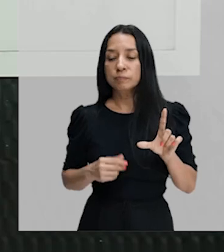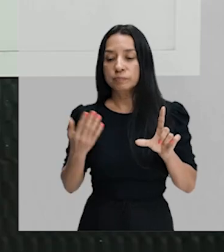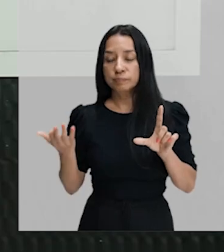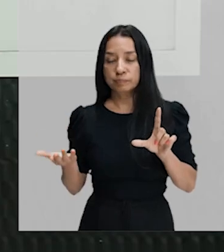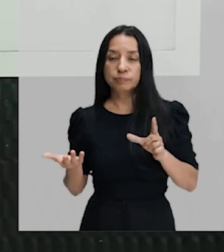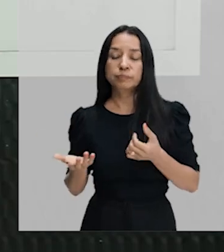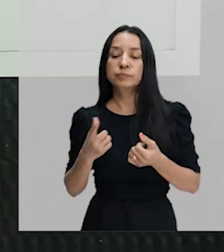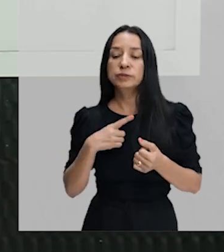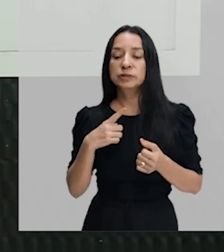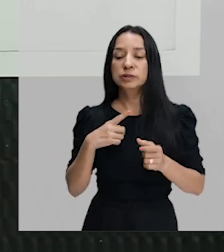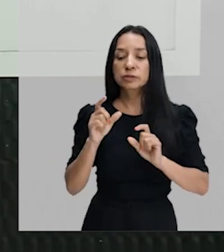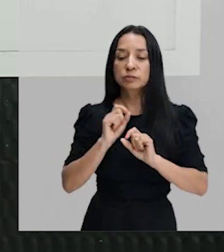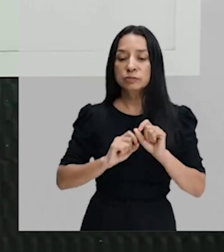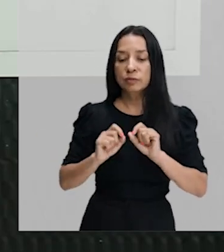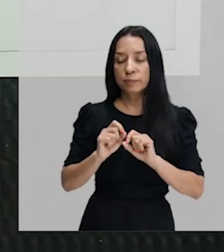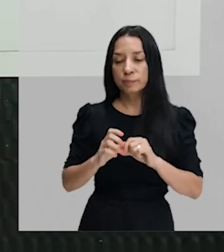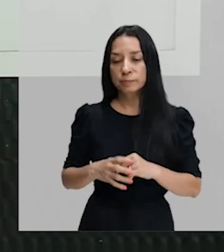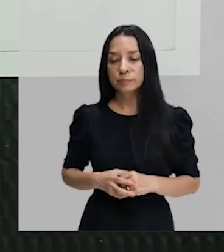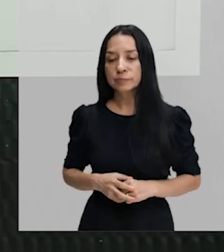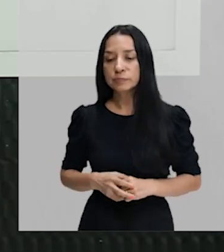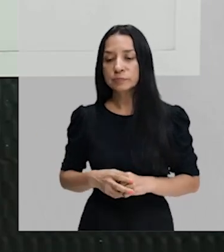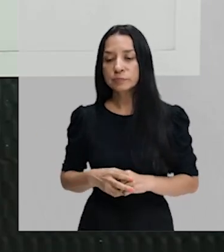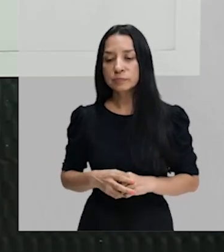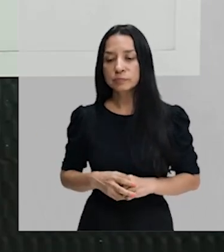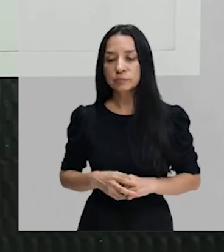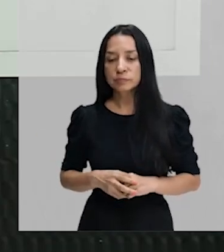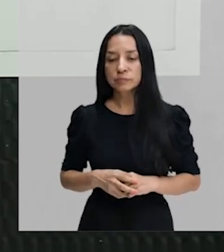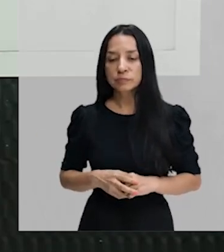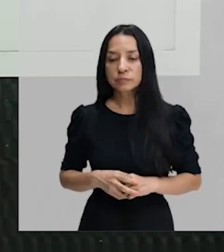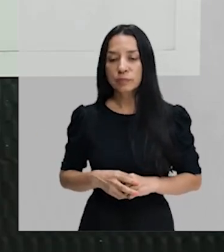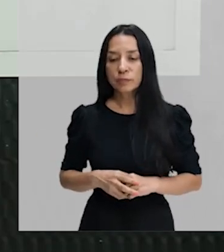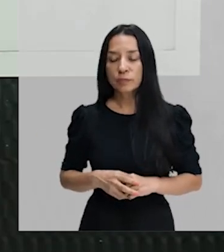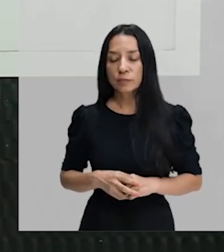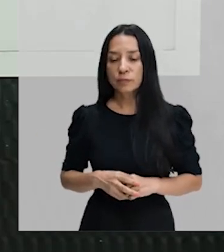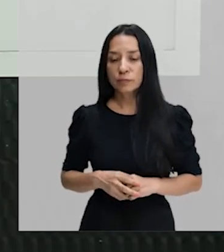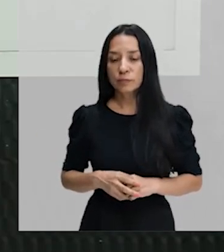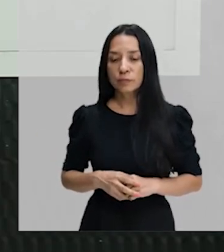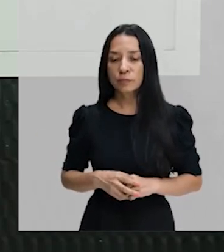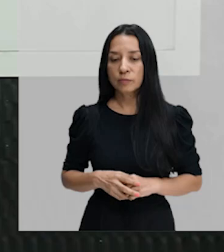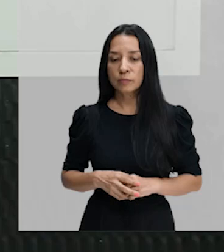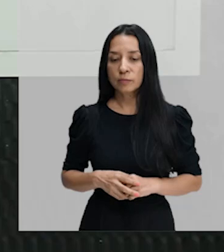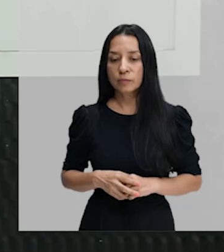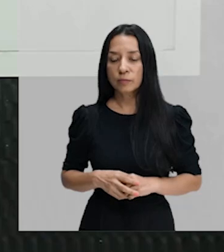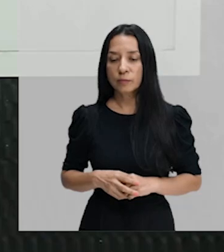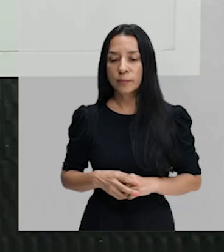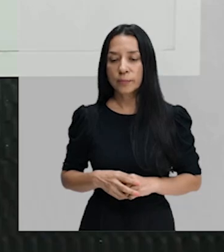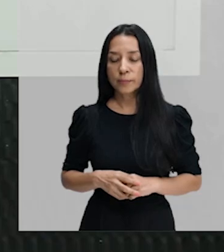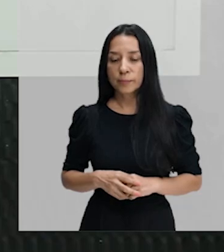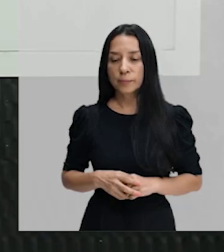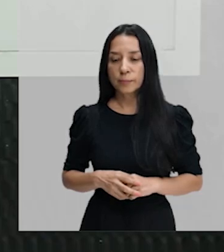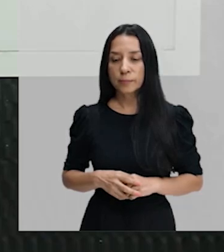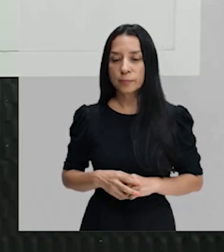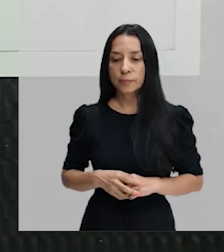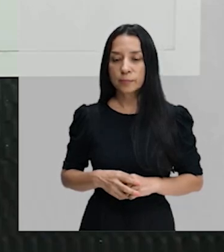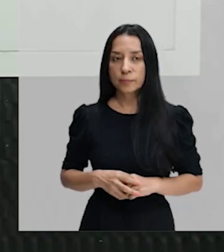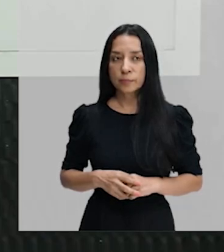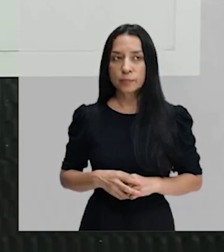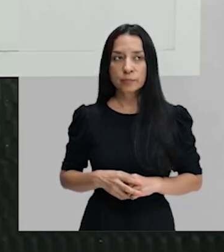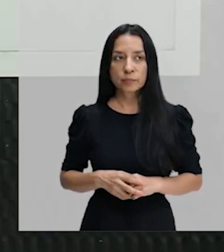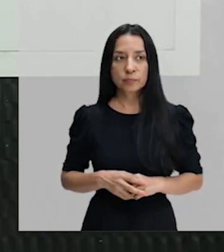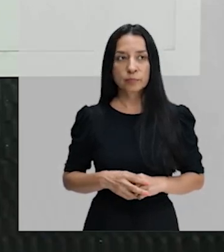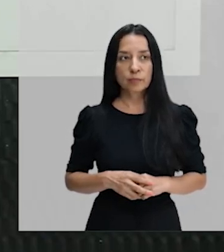nós temos nós temos aqui esse comprimento que vai ser o comprimento de onda né esse nosso lambdazinha aqui ó